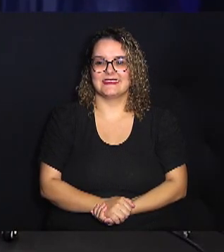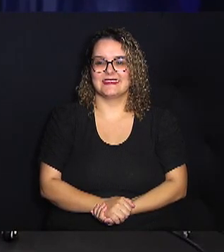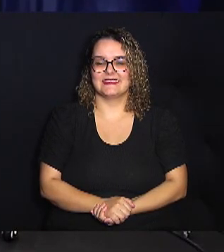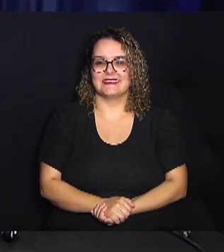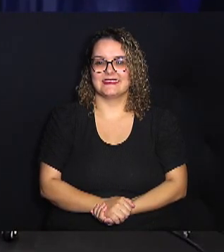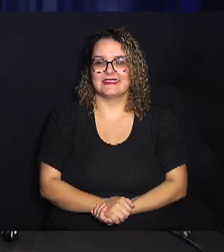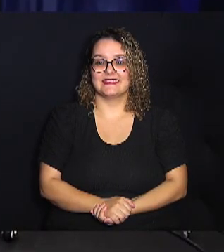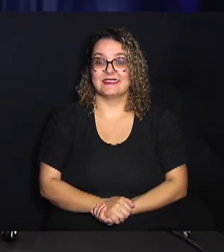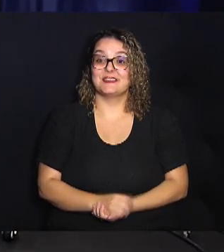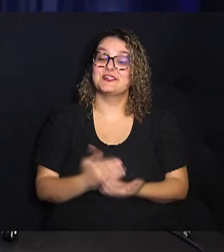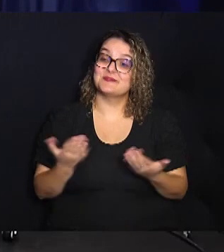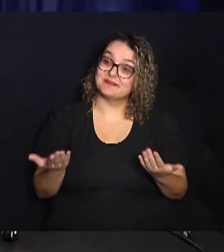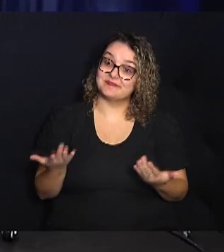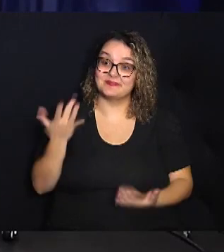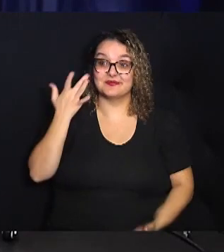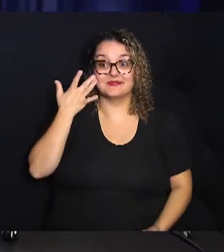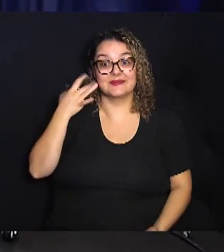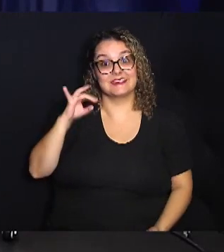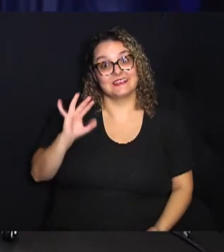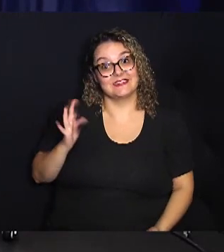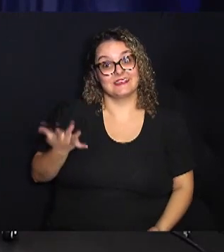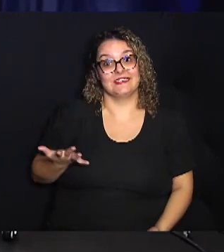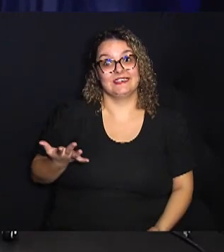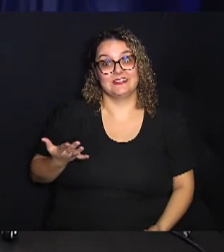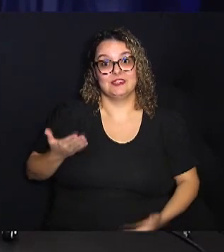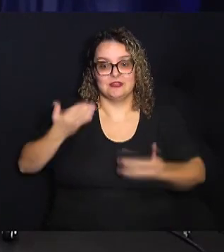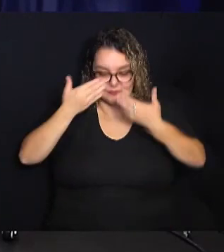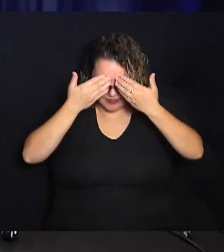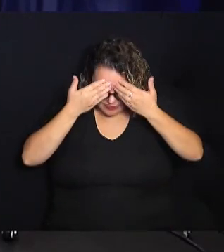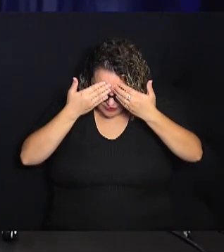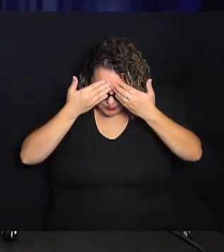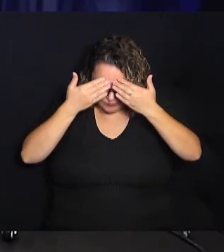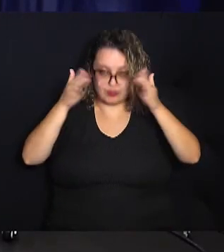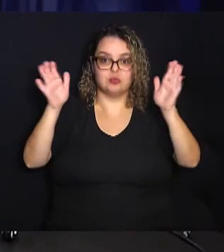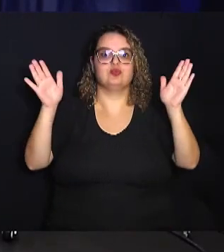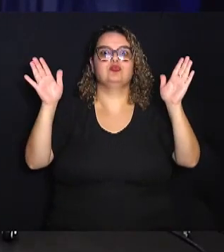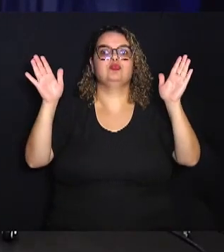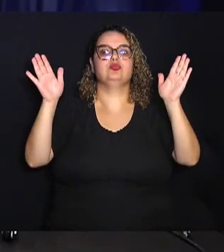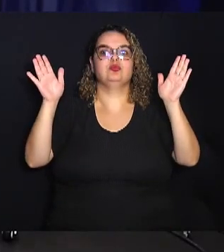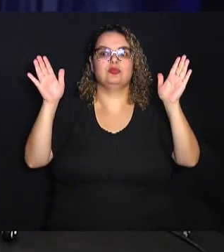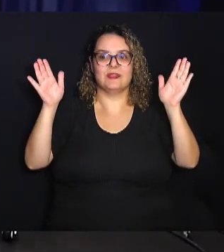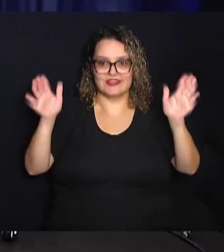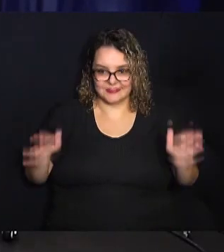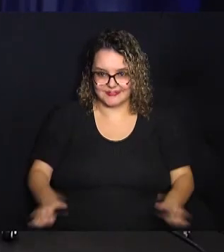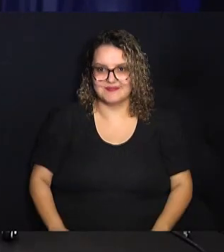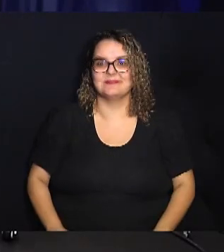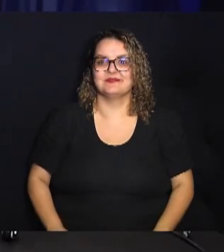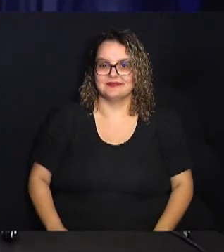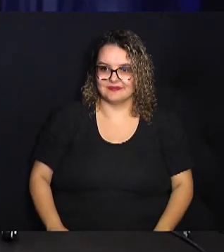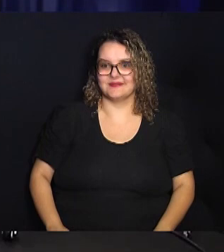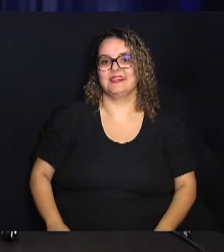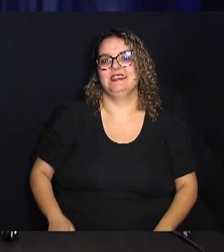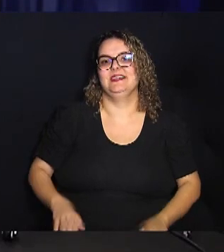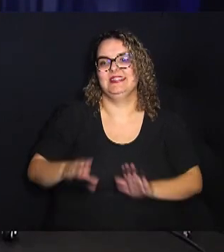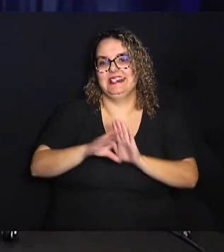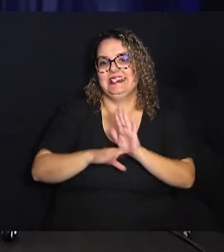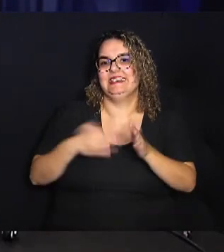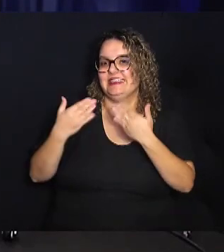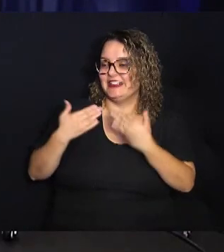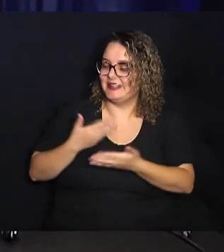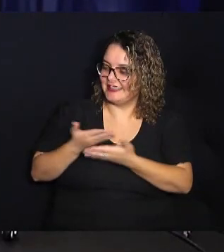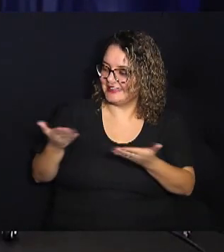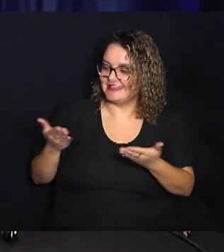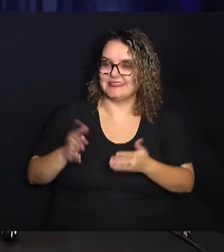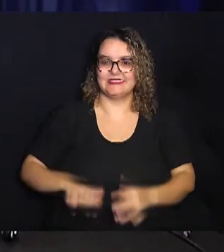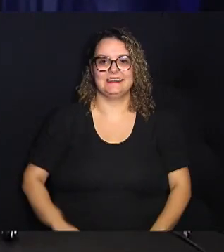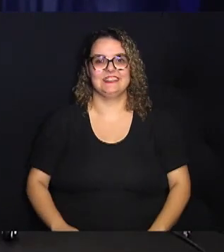Eu não sei se você expandiu, mas a minha cabeça expandiu demais, produzindo, fazendo esse programa, conversando com vocês. Eu